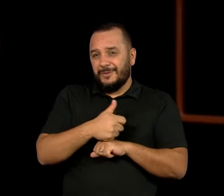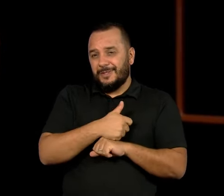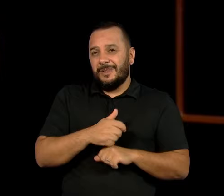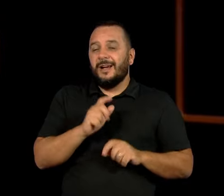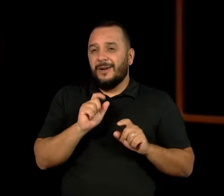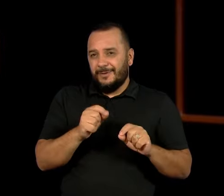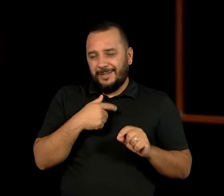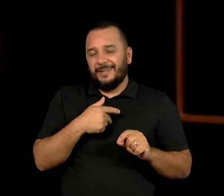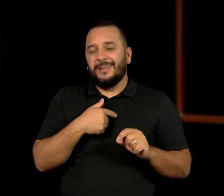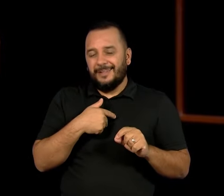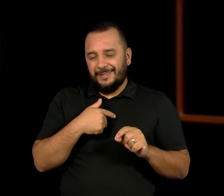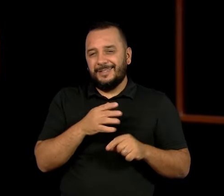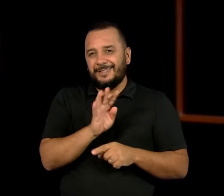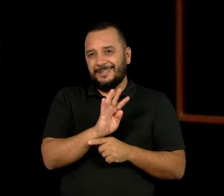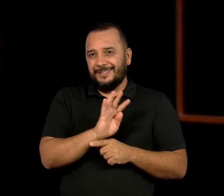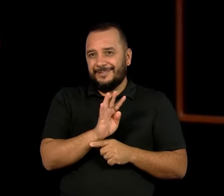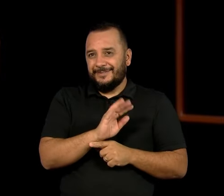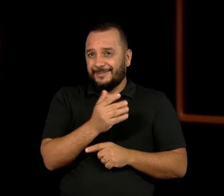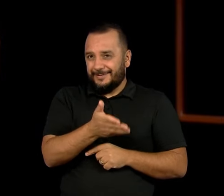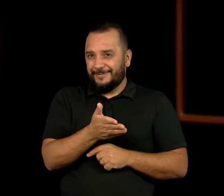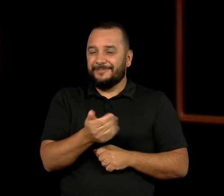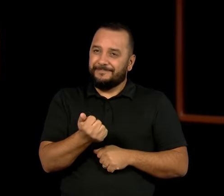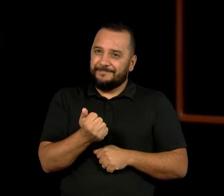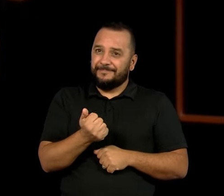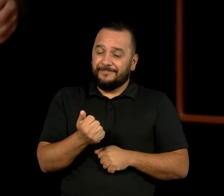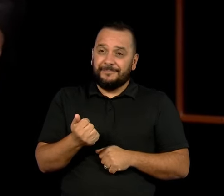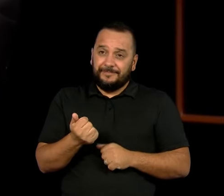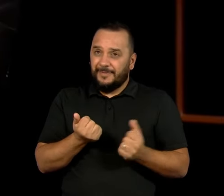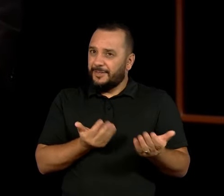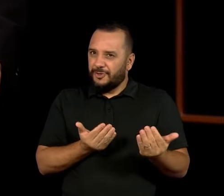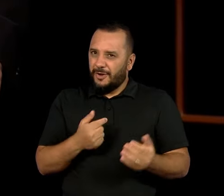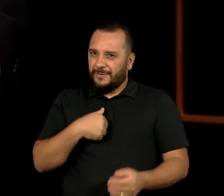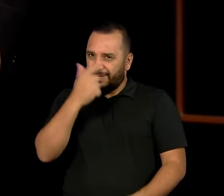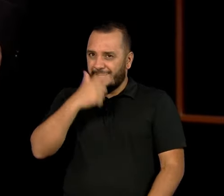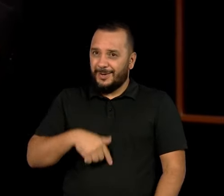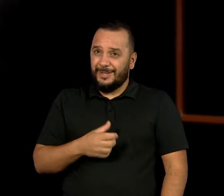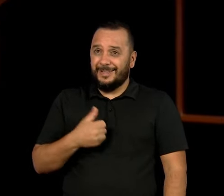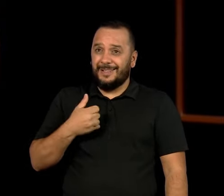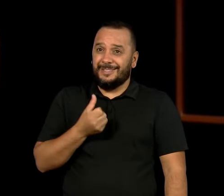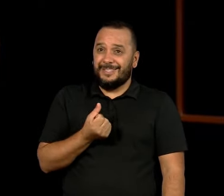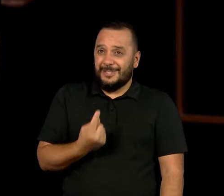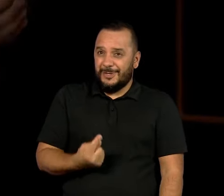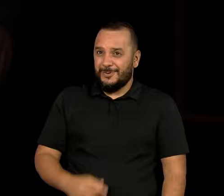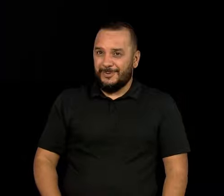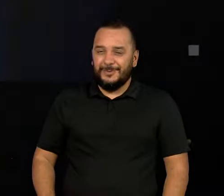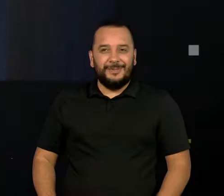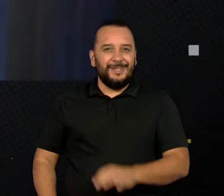de um novo cineasta, que eu não posso mais me chamar de jovem, aos 61 anos de idade. Mas